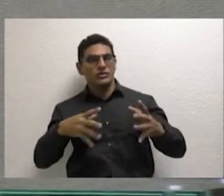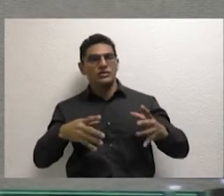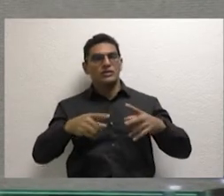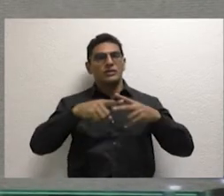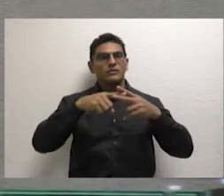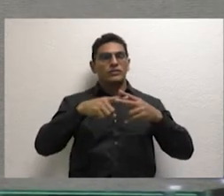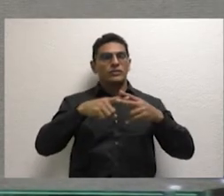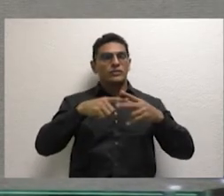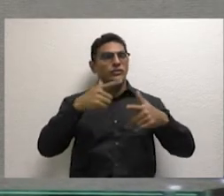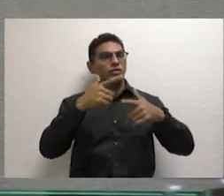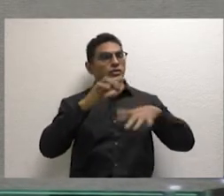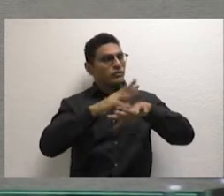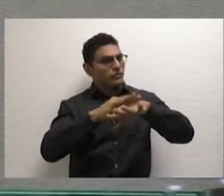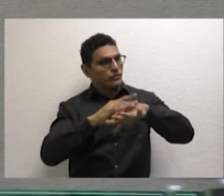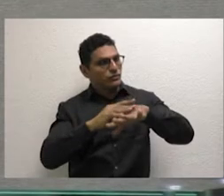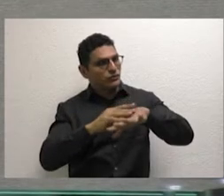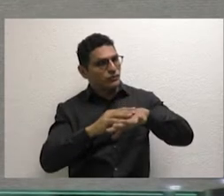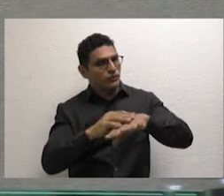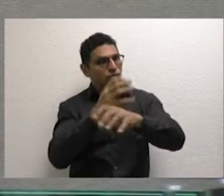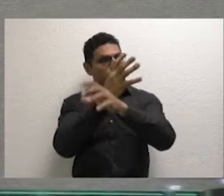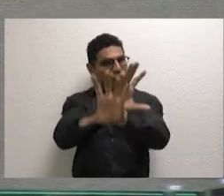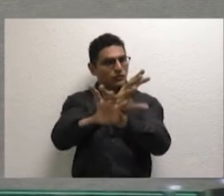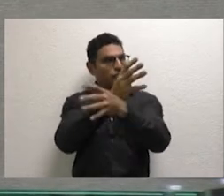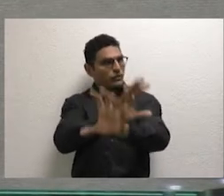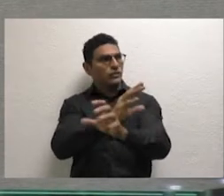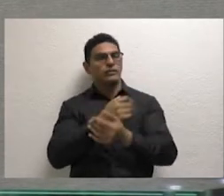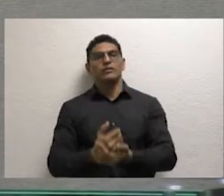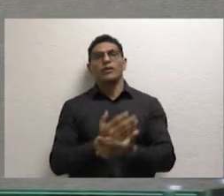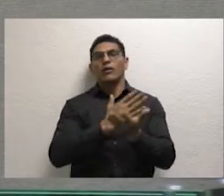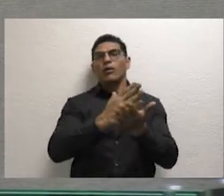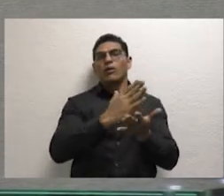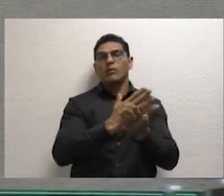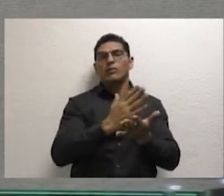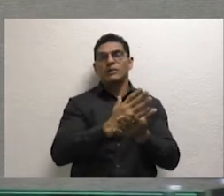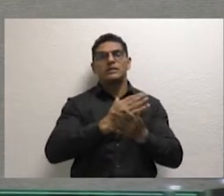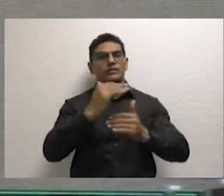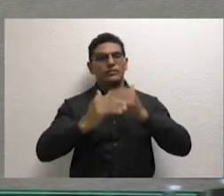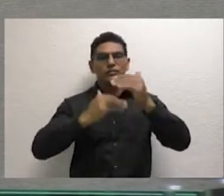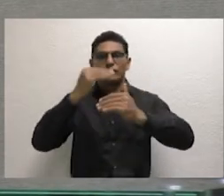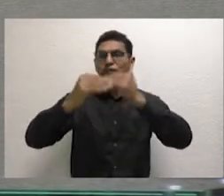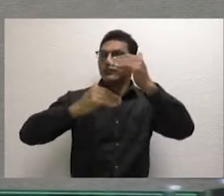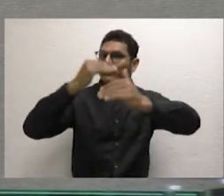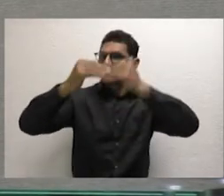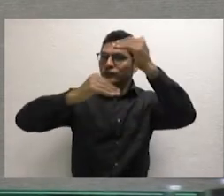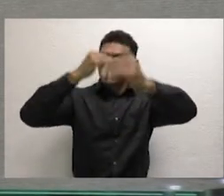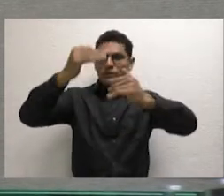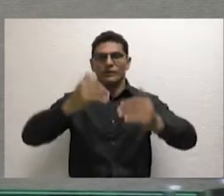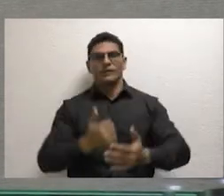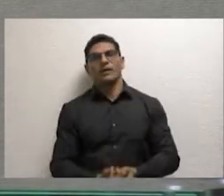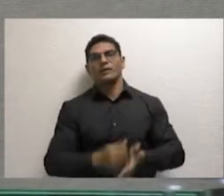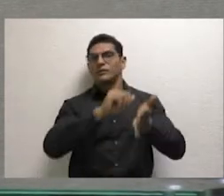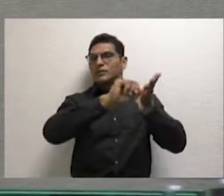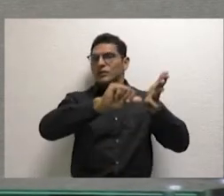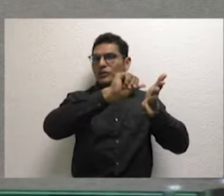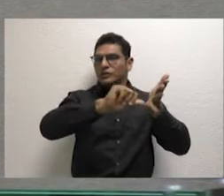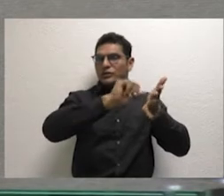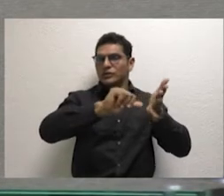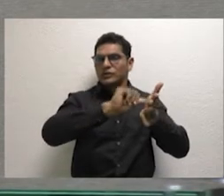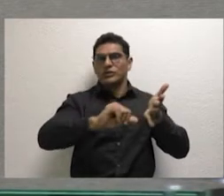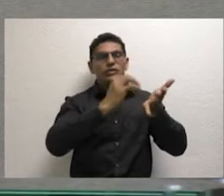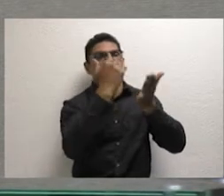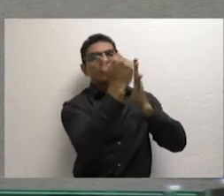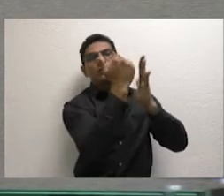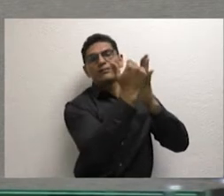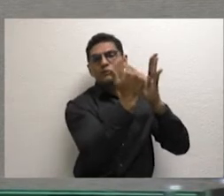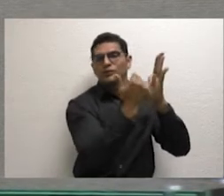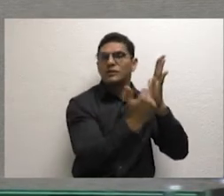eu acho que as coisas vão começando a andar nessa parte de cirurgias eletivas principalmente